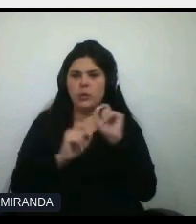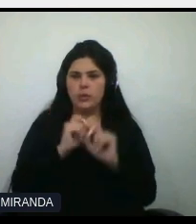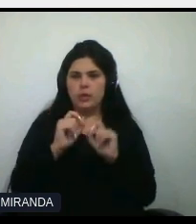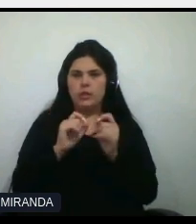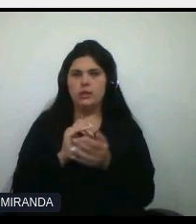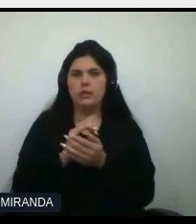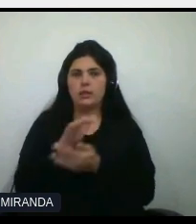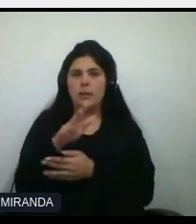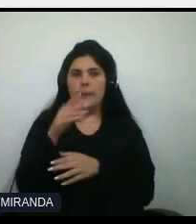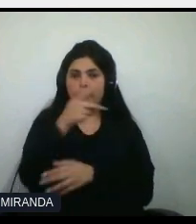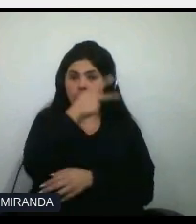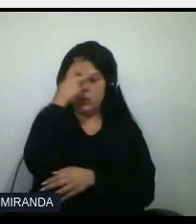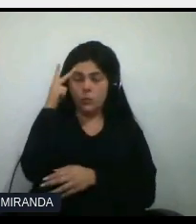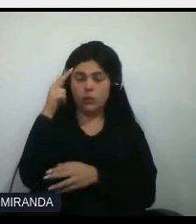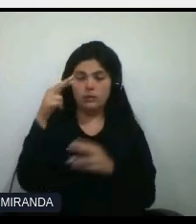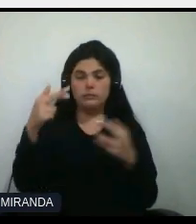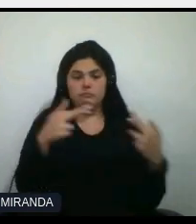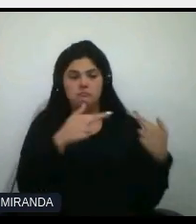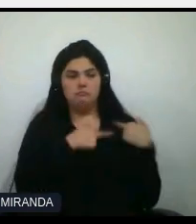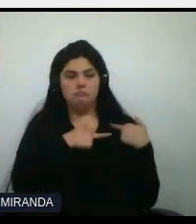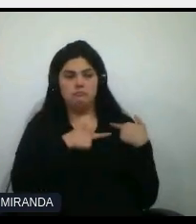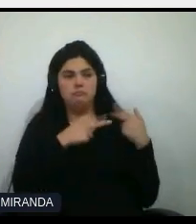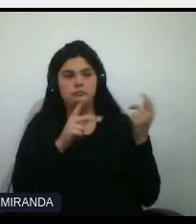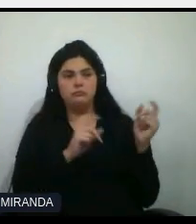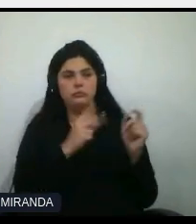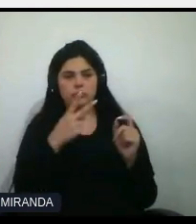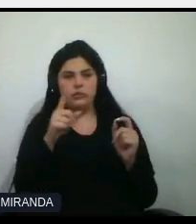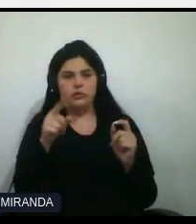dentro das pessoas respondentes, né, claro, que